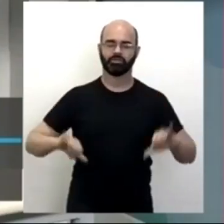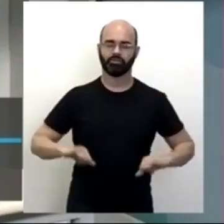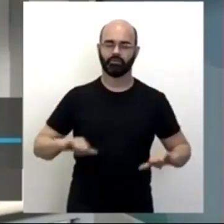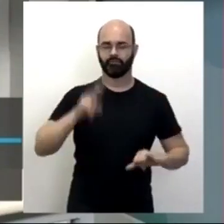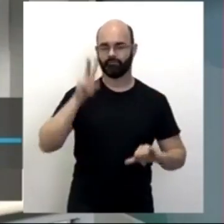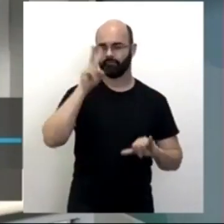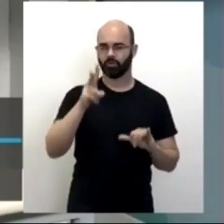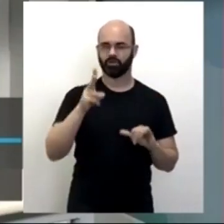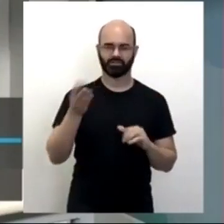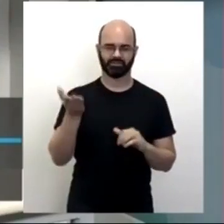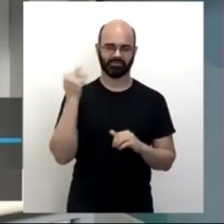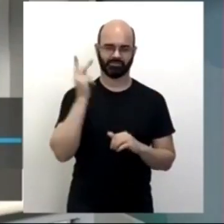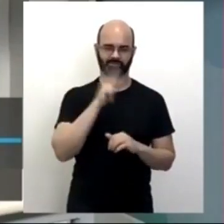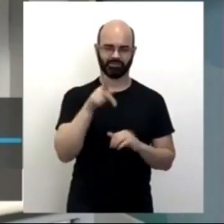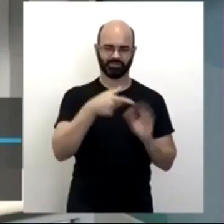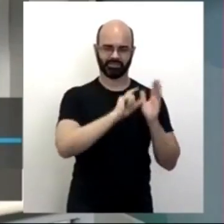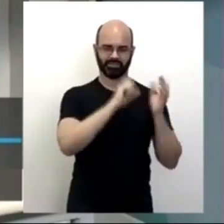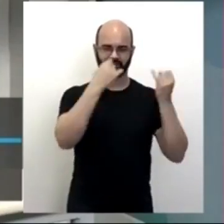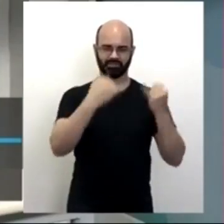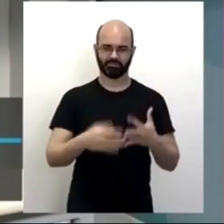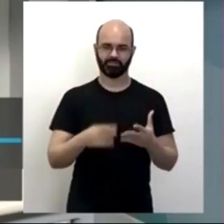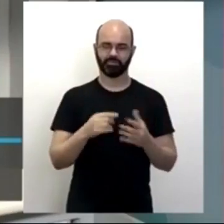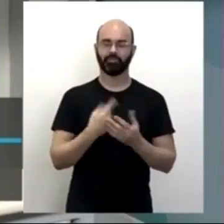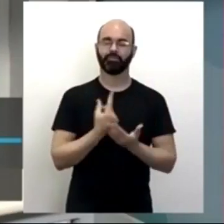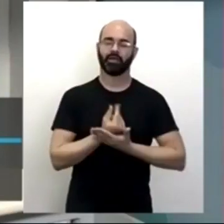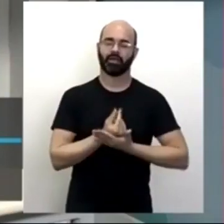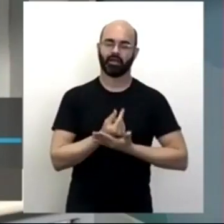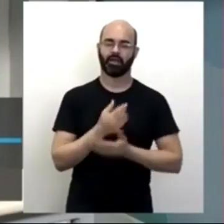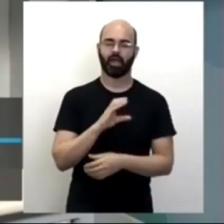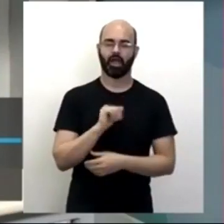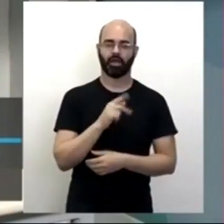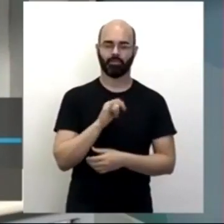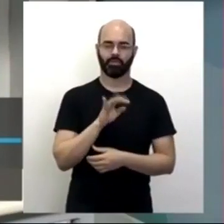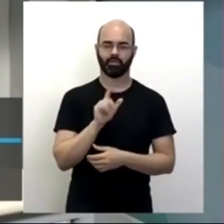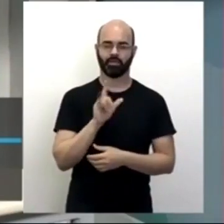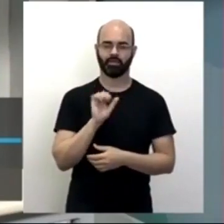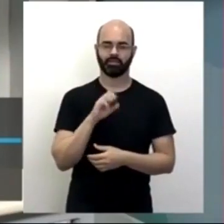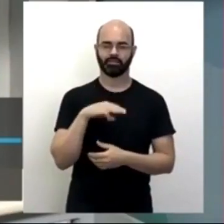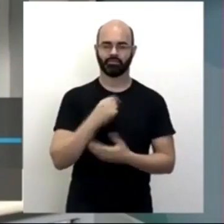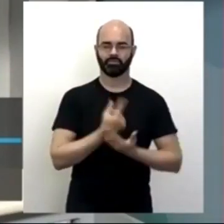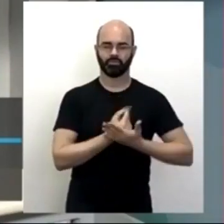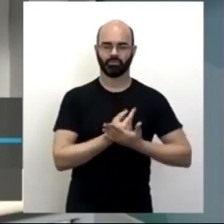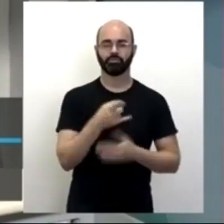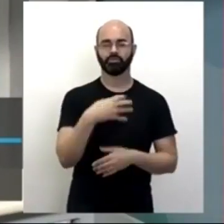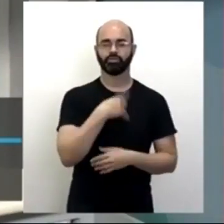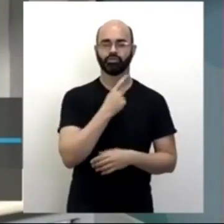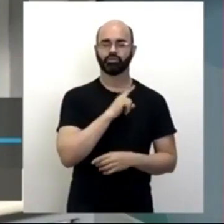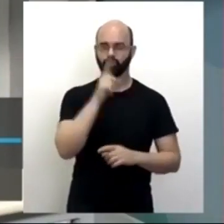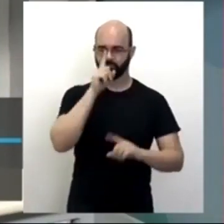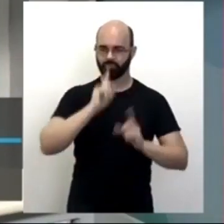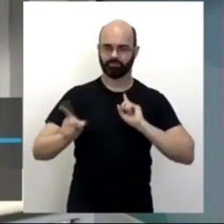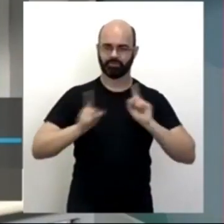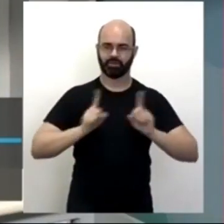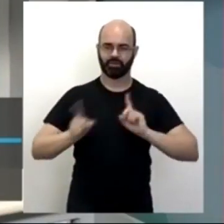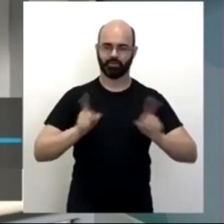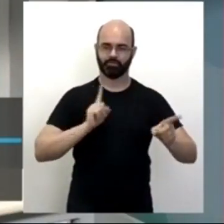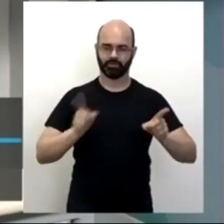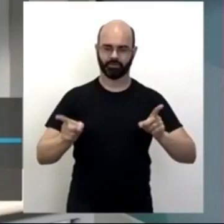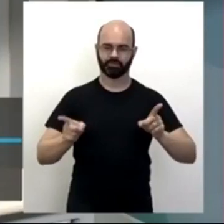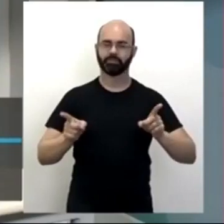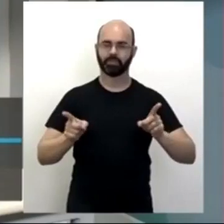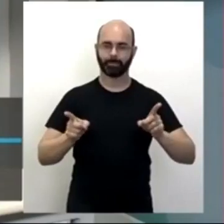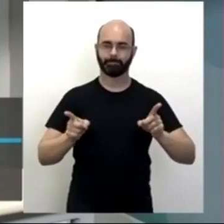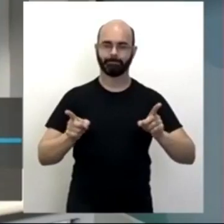professor colocou, o capitalismo é uma das formas de dominação, né, que as situações, né,